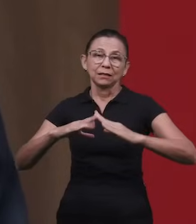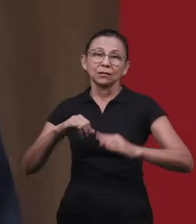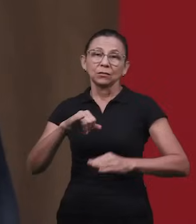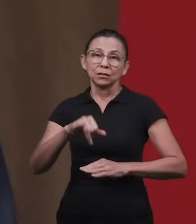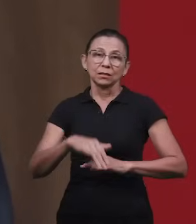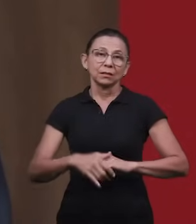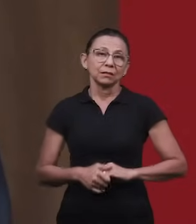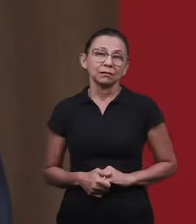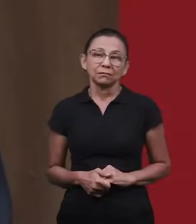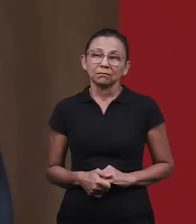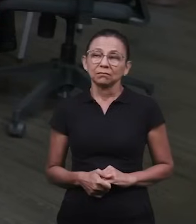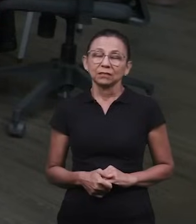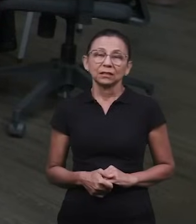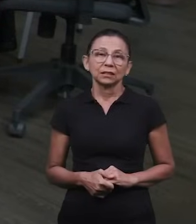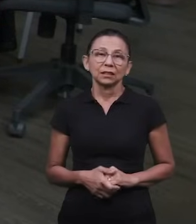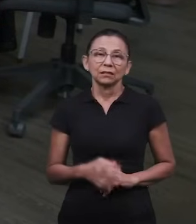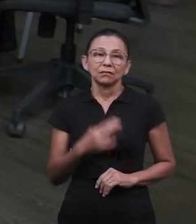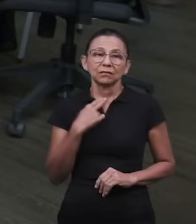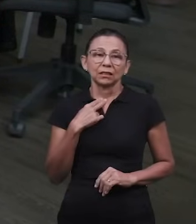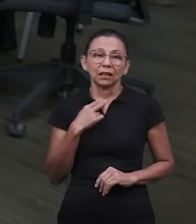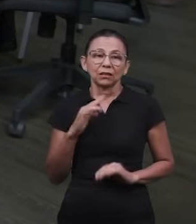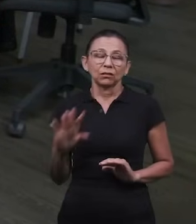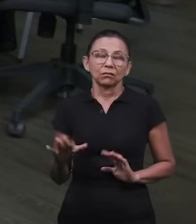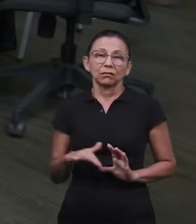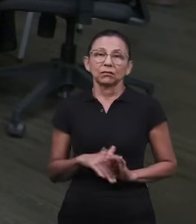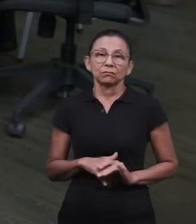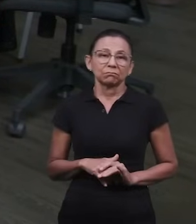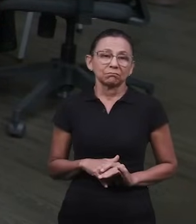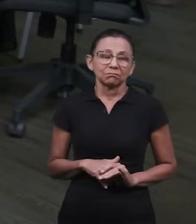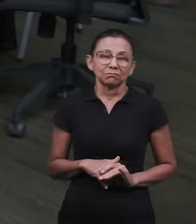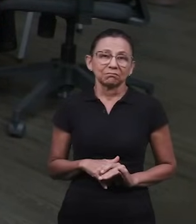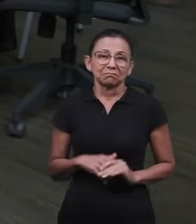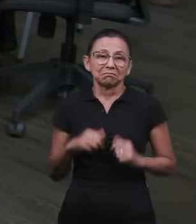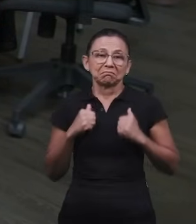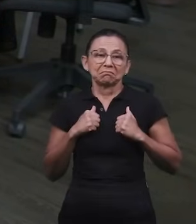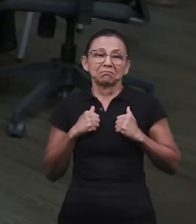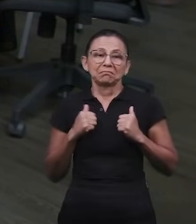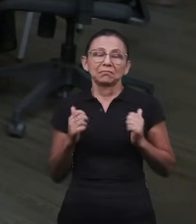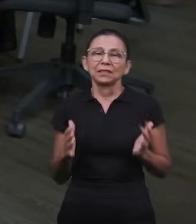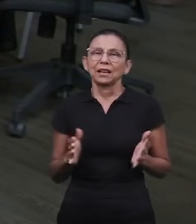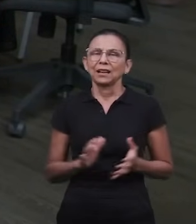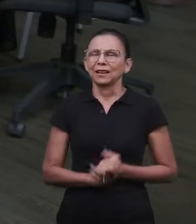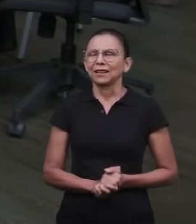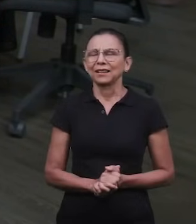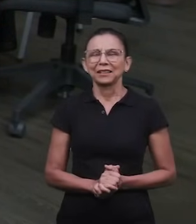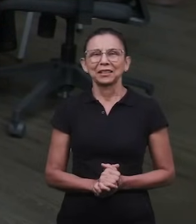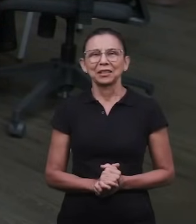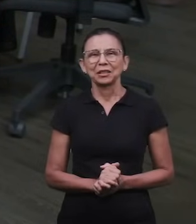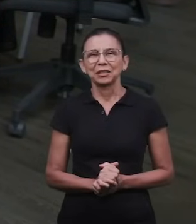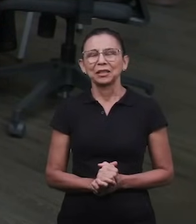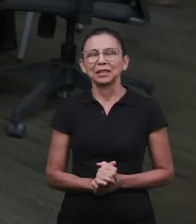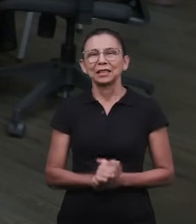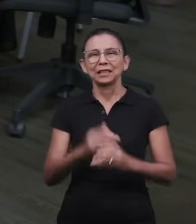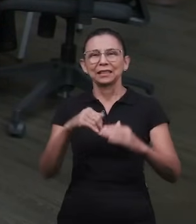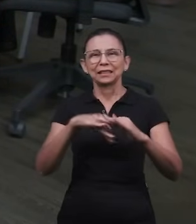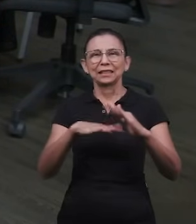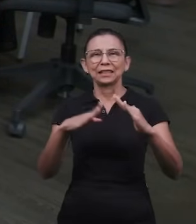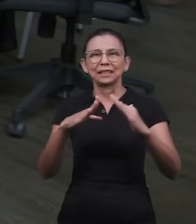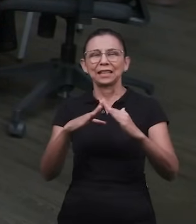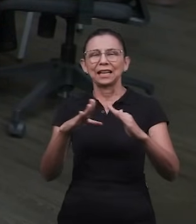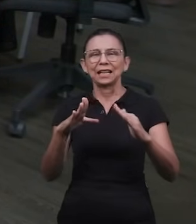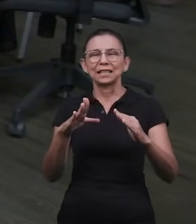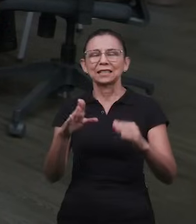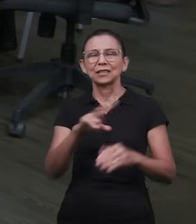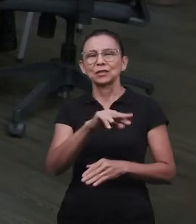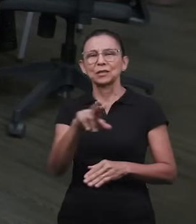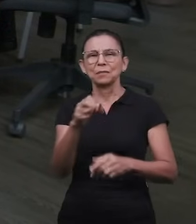e você não é. Então em casa você não tem que ser formal com ninguém não. Aí irmão, você abraça, você brinca, você fica com raiva,